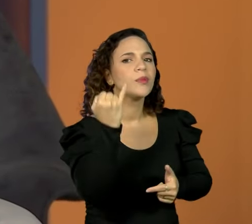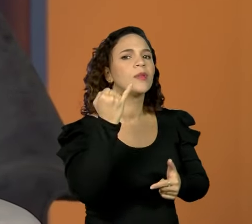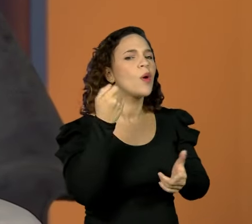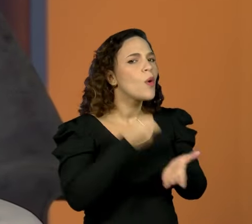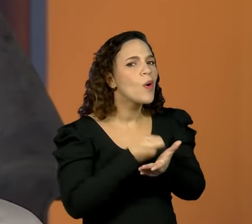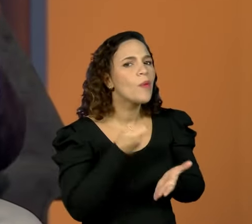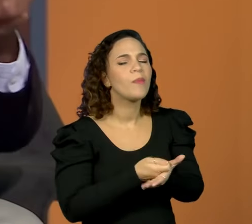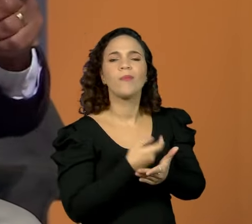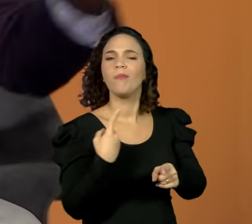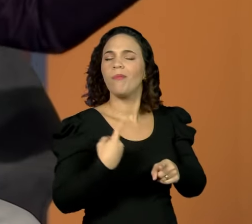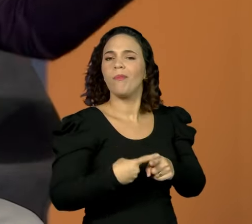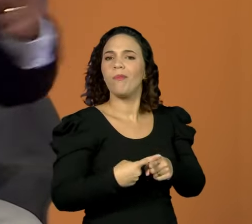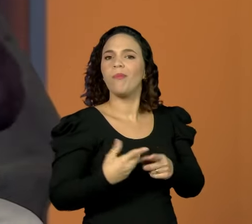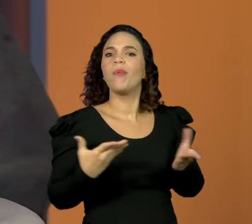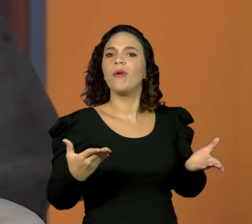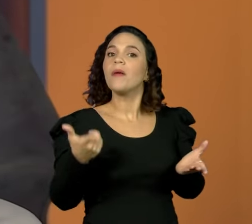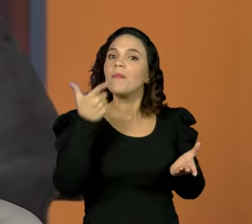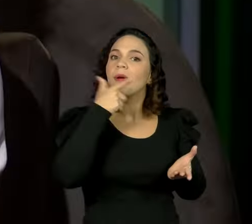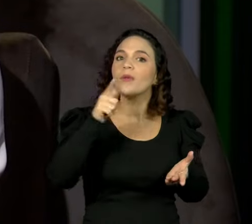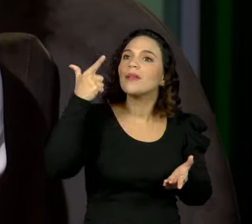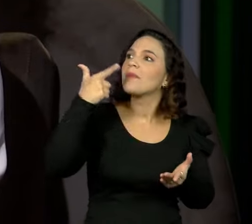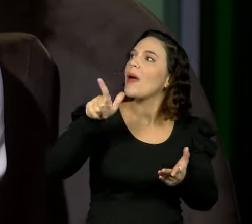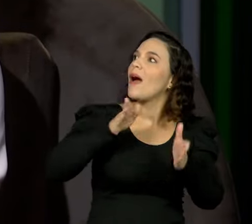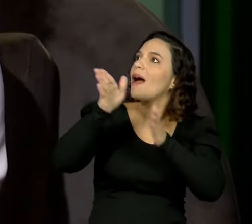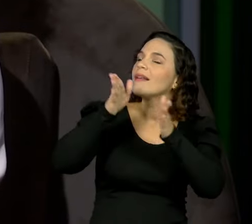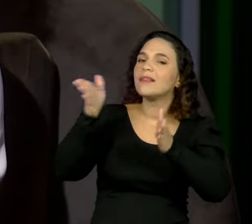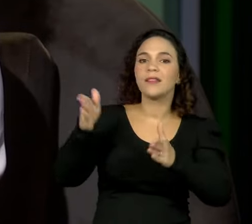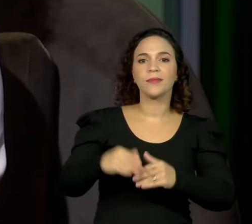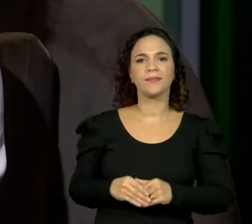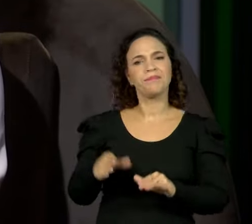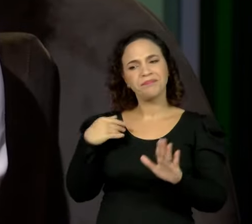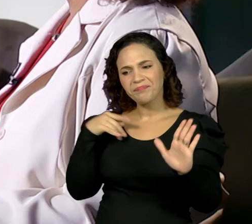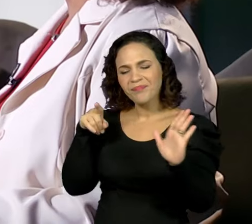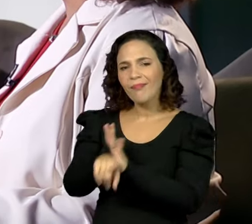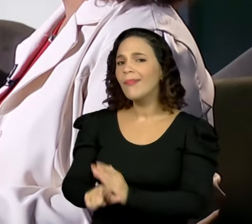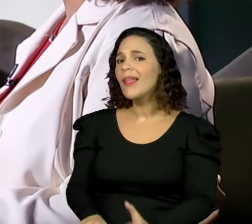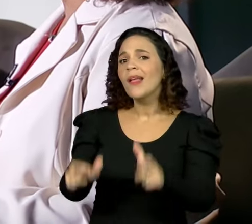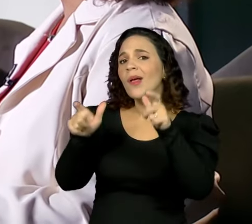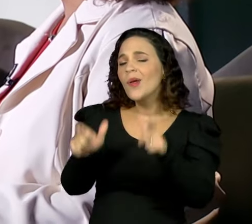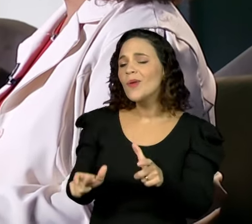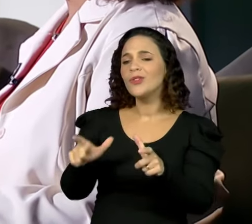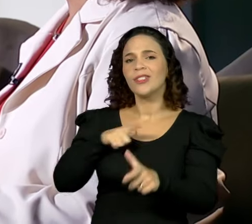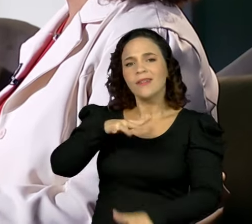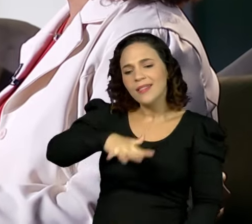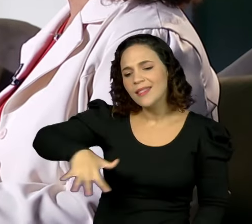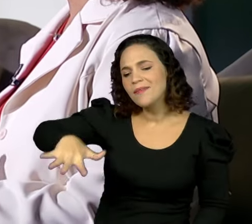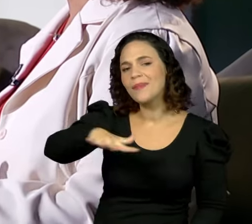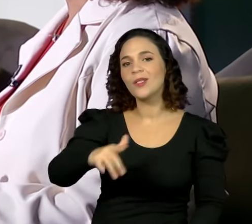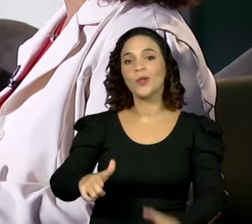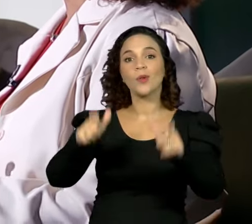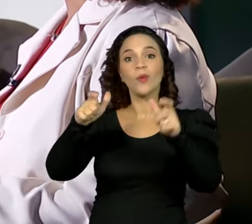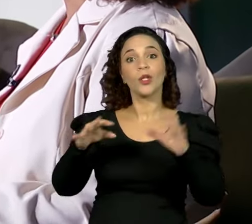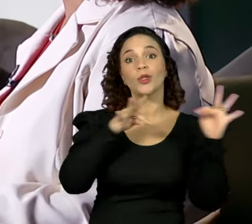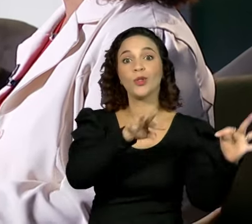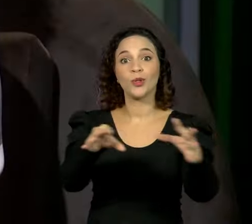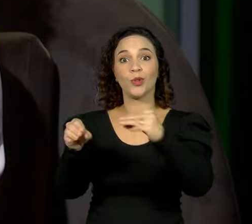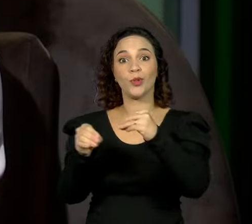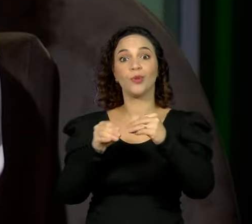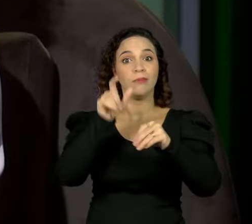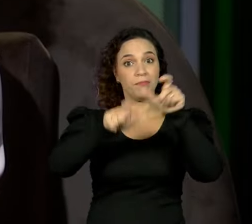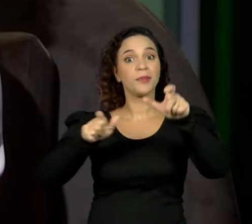obrigatória e necessária para a gente ter mais espaço como esse? Onde é que a gente tem o espaço, o lugar onde todas as pessoas, por onde todas as